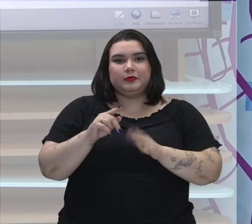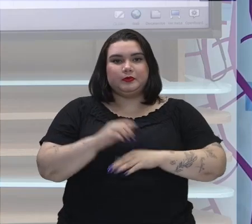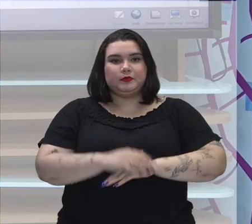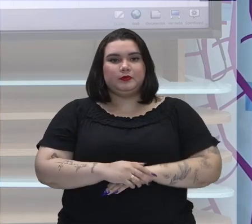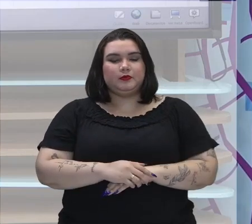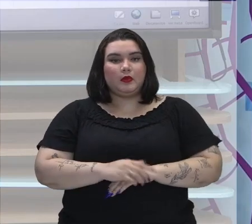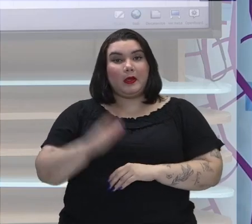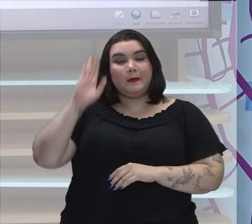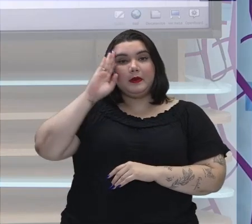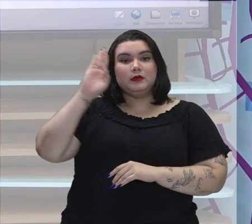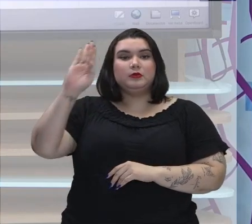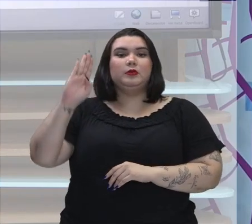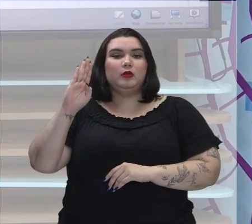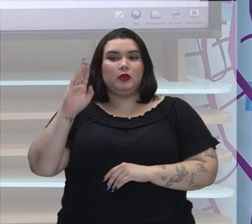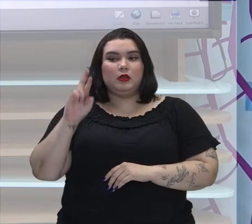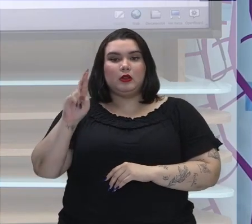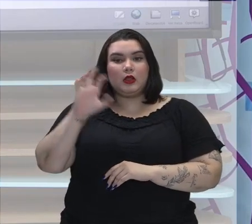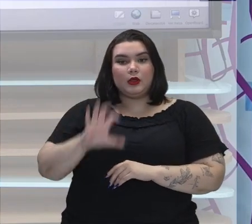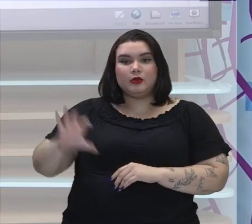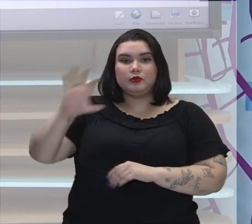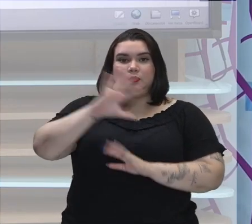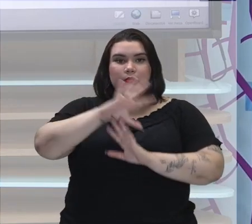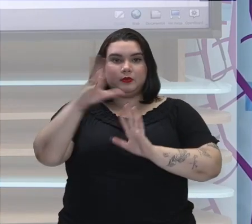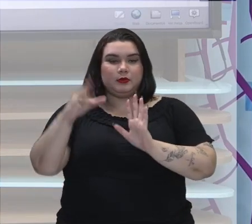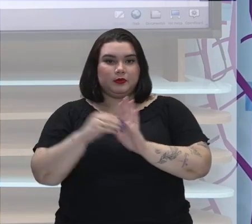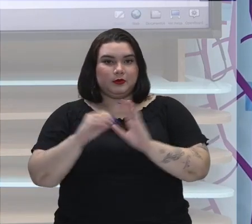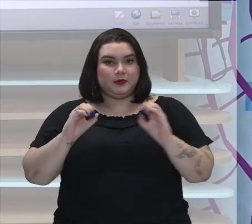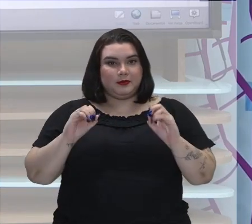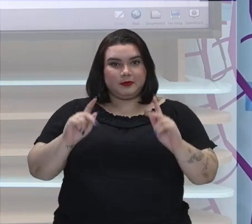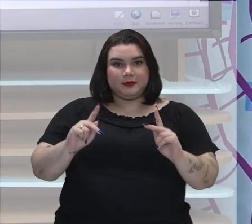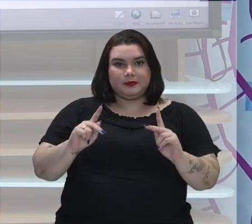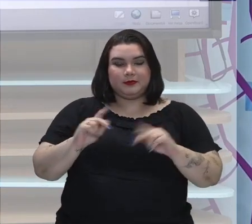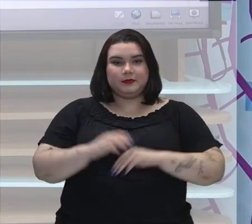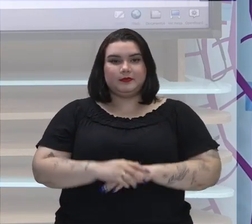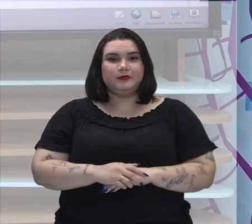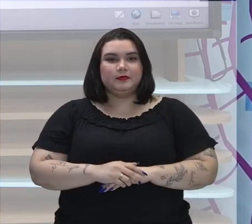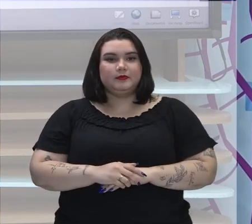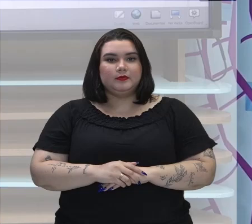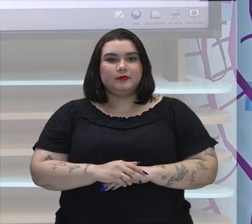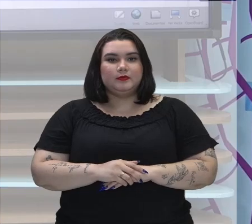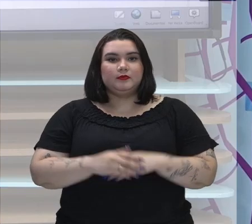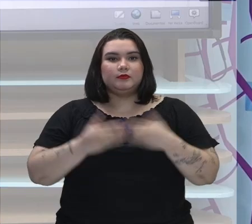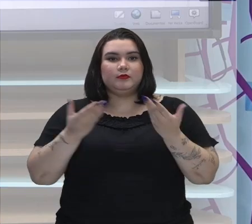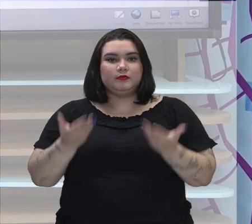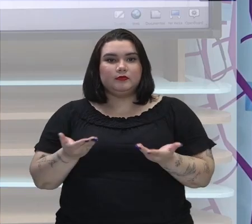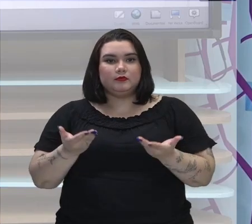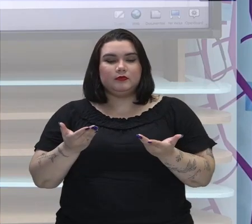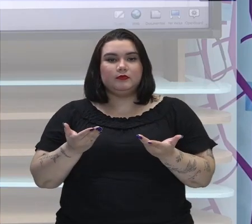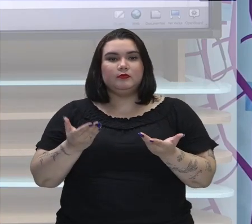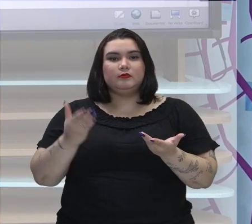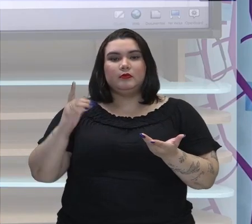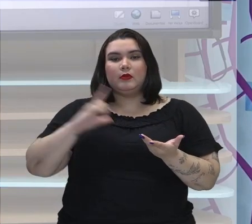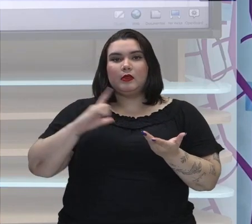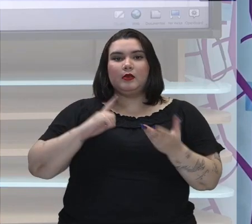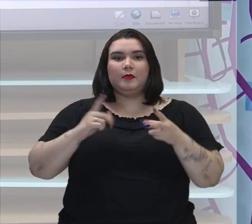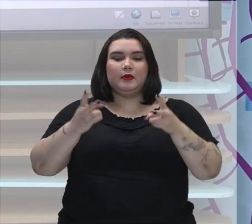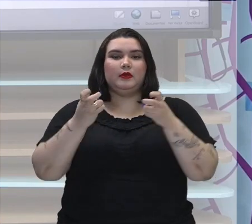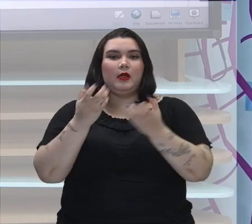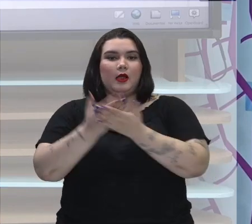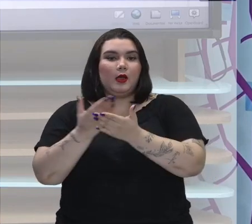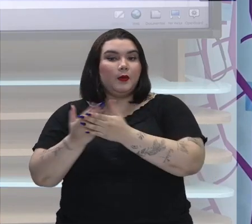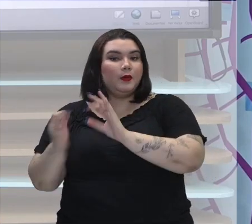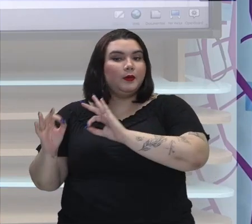Pombal, principalmente na região amazônica. Então, nós temos, né, diante dessa